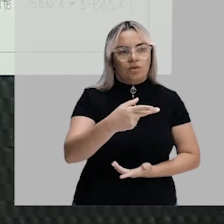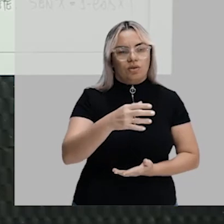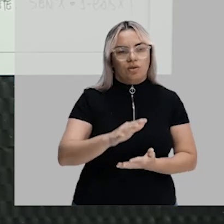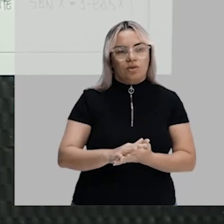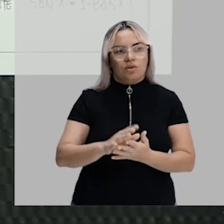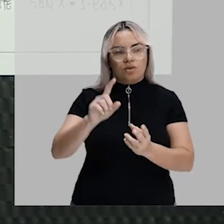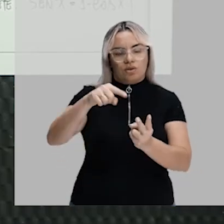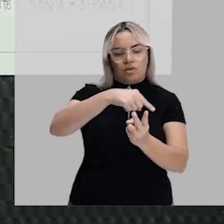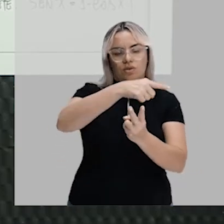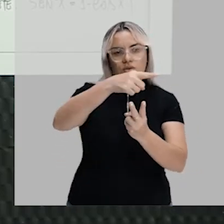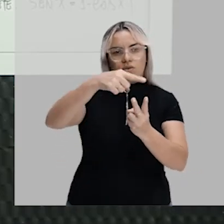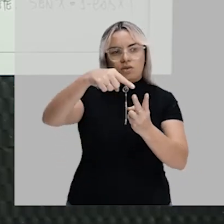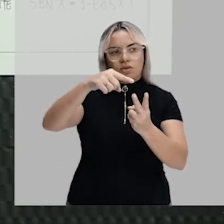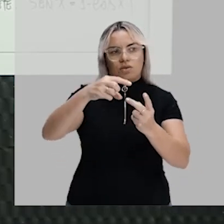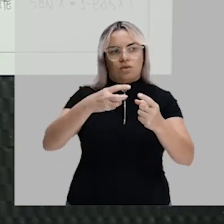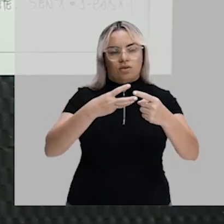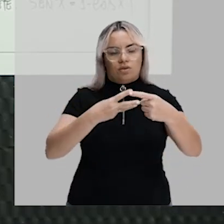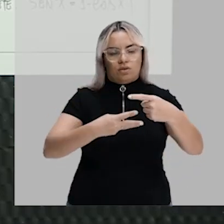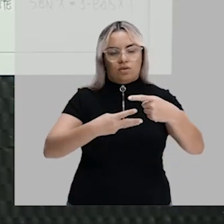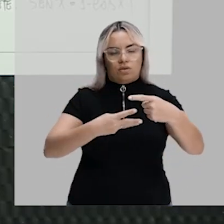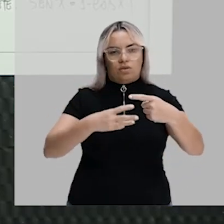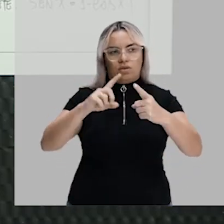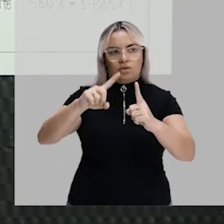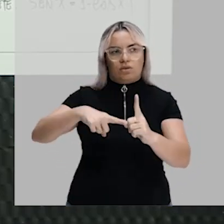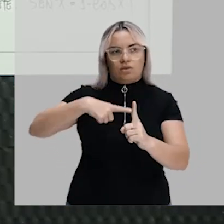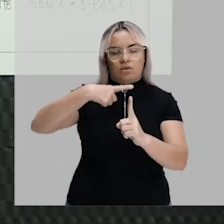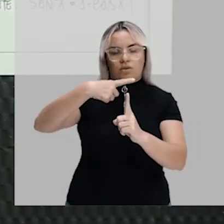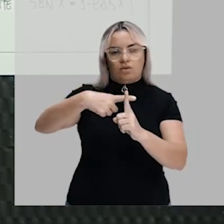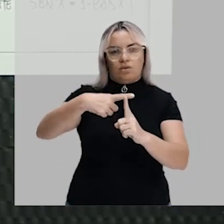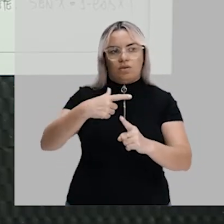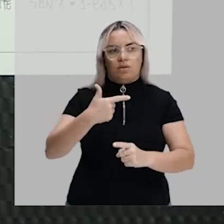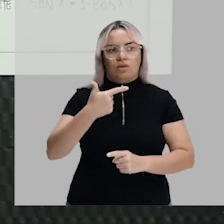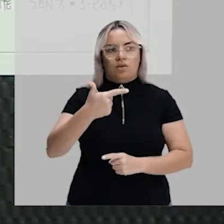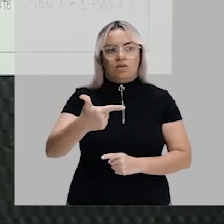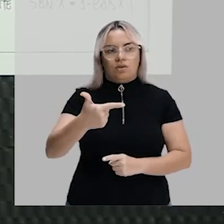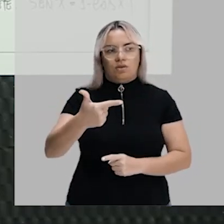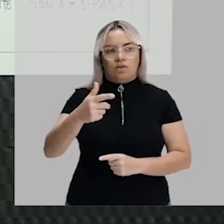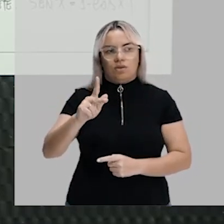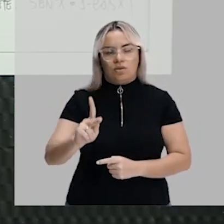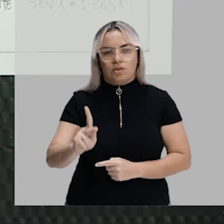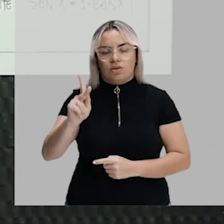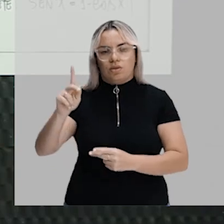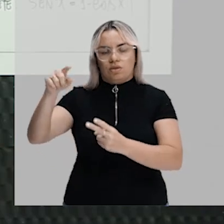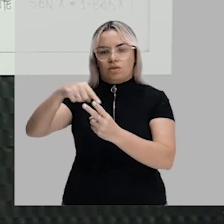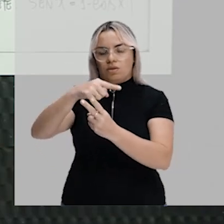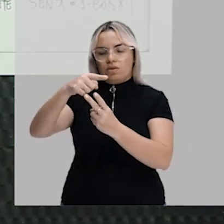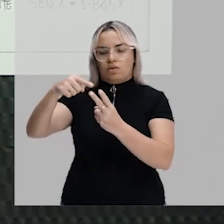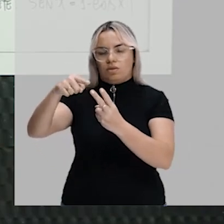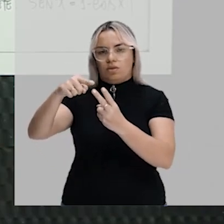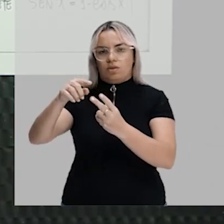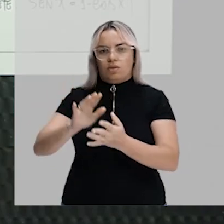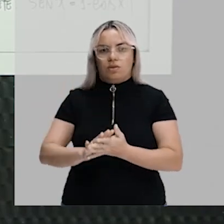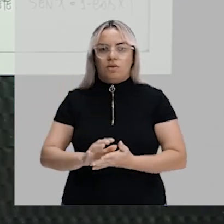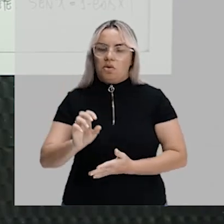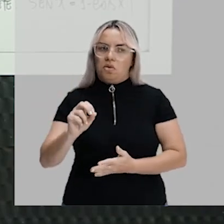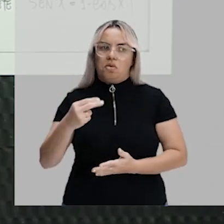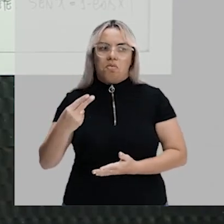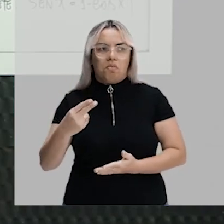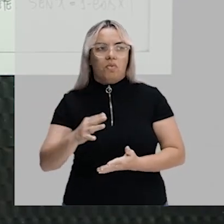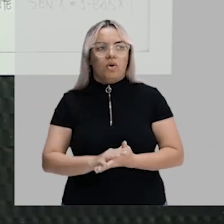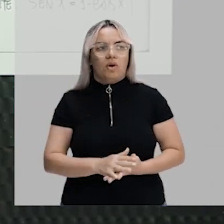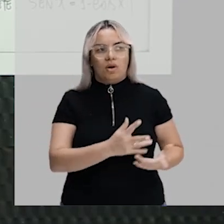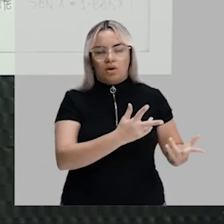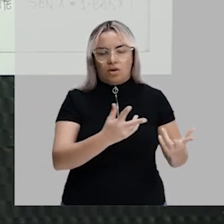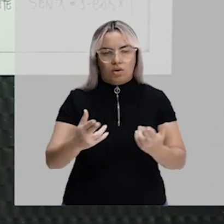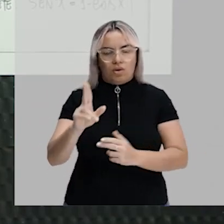so 3 + 2 k pi você pode botar 2 k pi ou k x 2 pi a